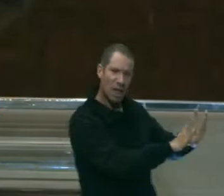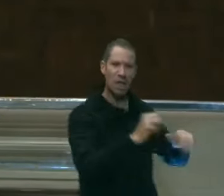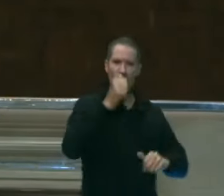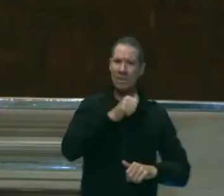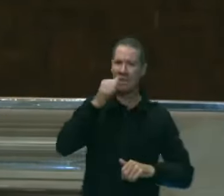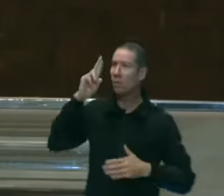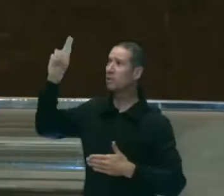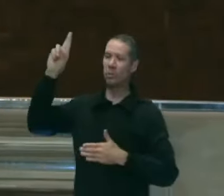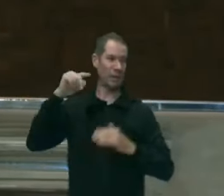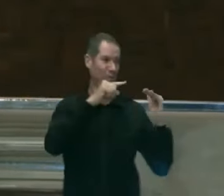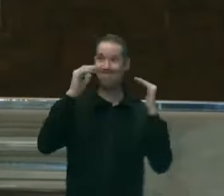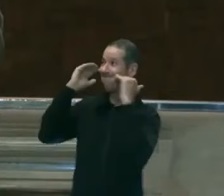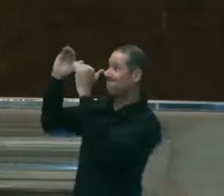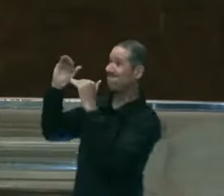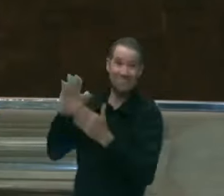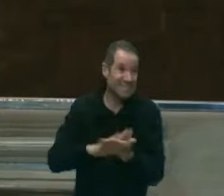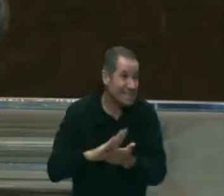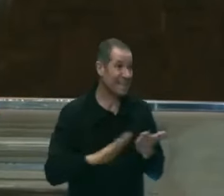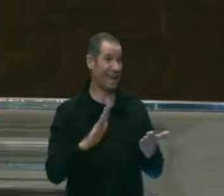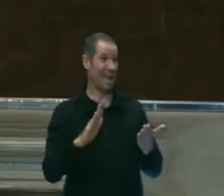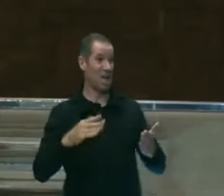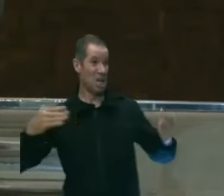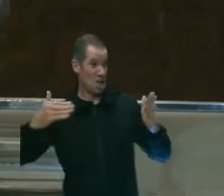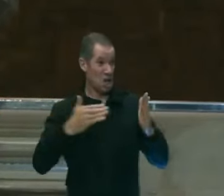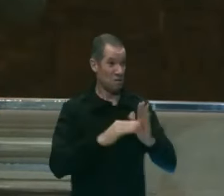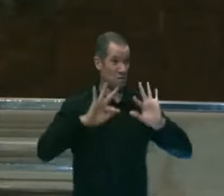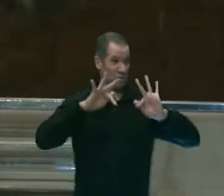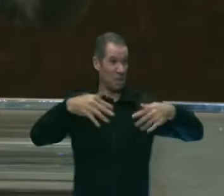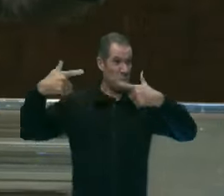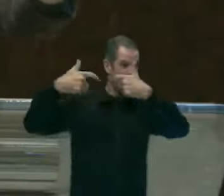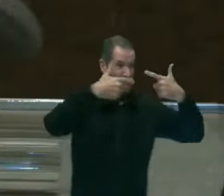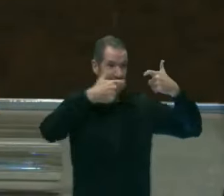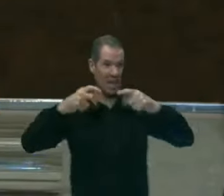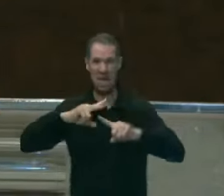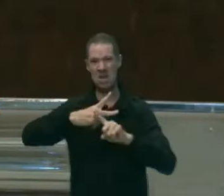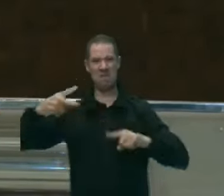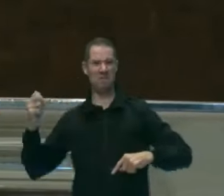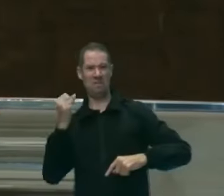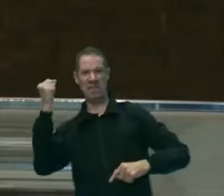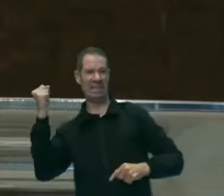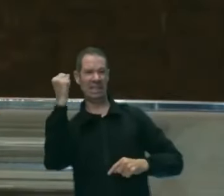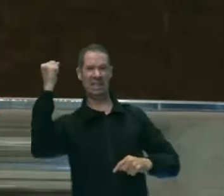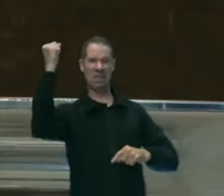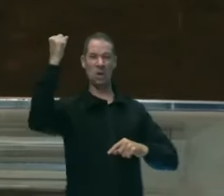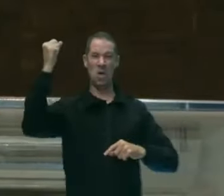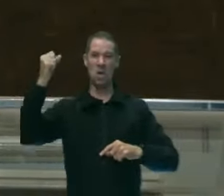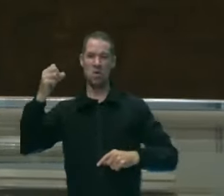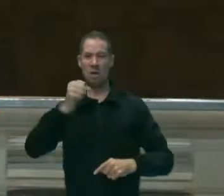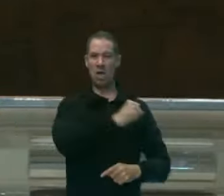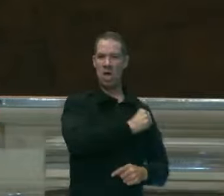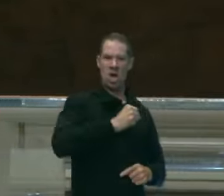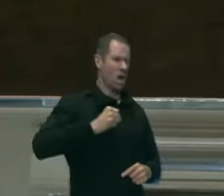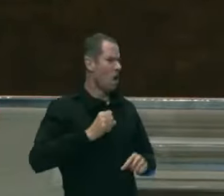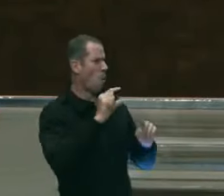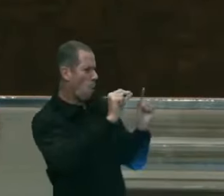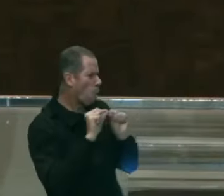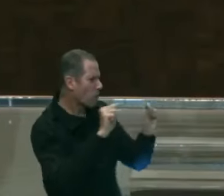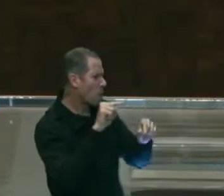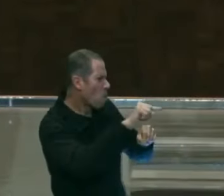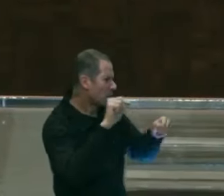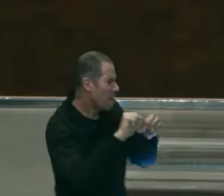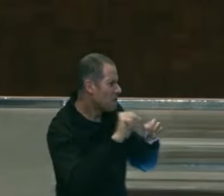Ele desobedece. E aí quando chega no final da batalha, eles haviam vencido, e então vem o profeta e diz: o que